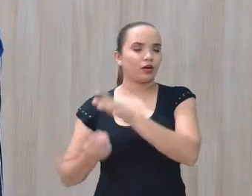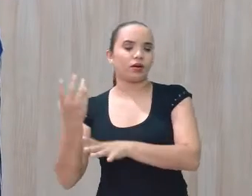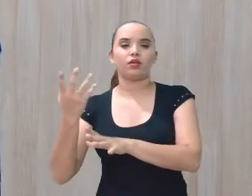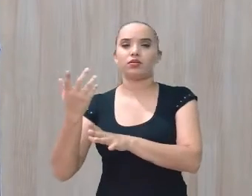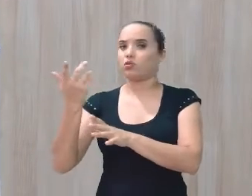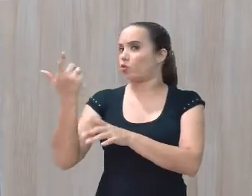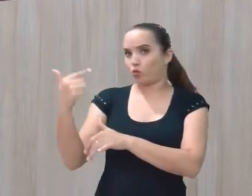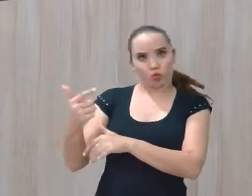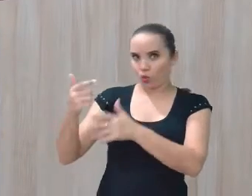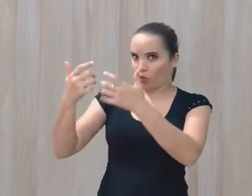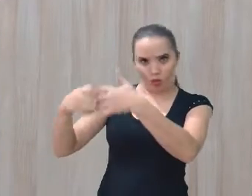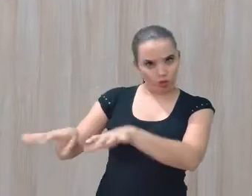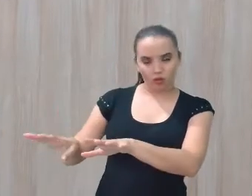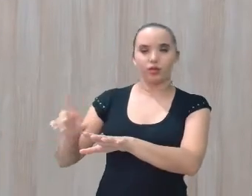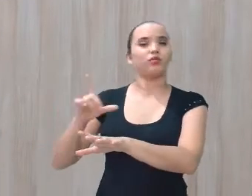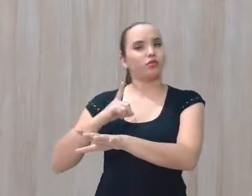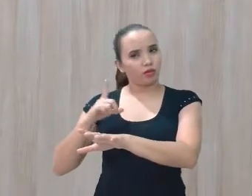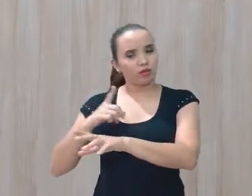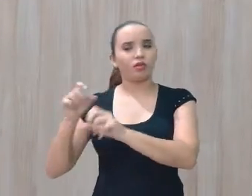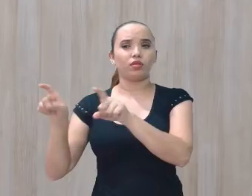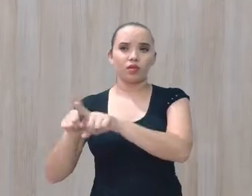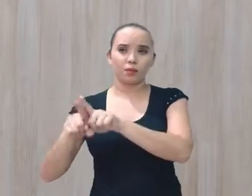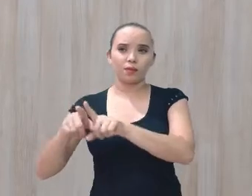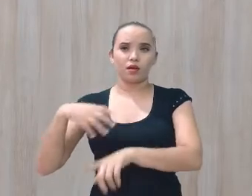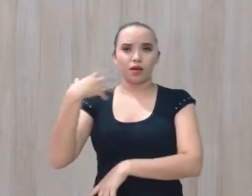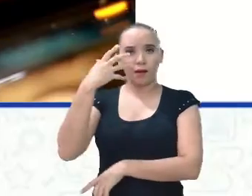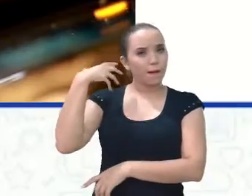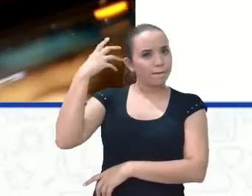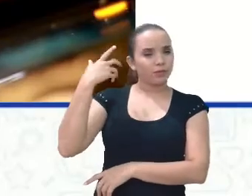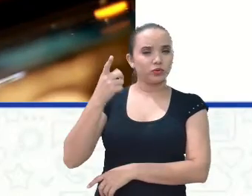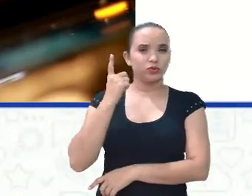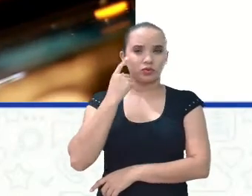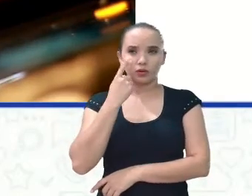diversas sonoridades, incluindo música. Vamos ouvir um pouquinho?